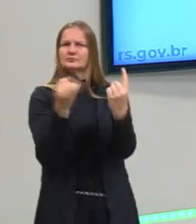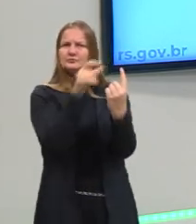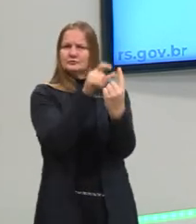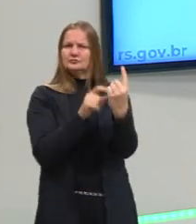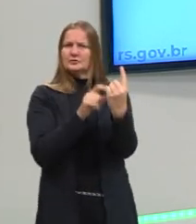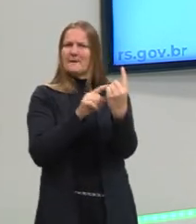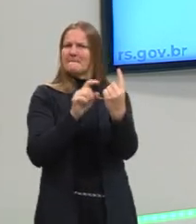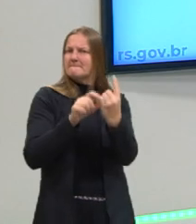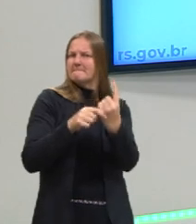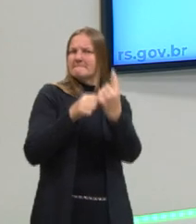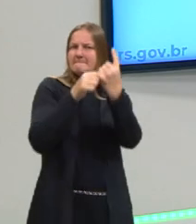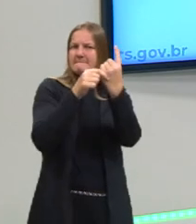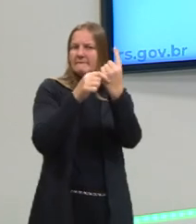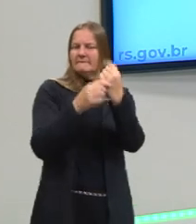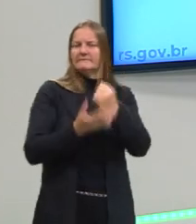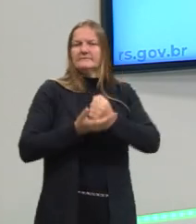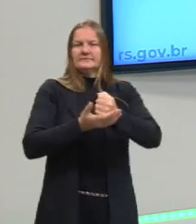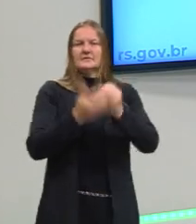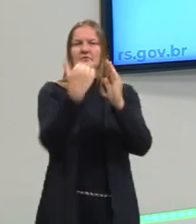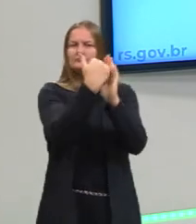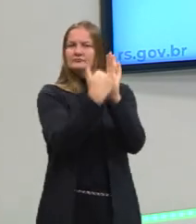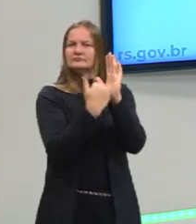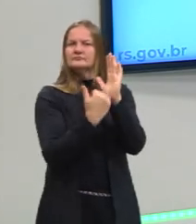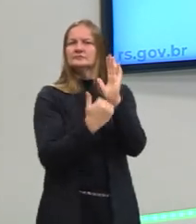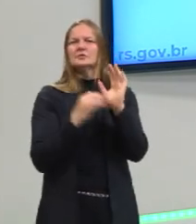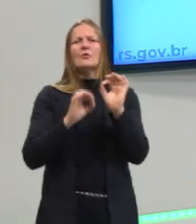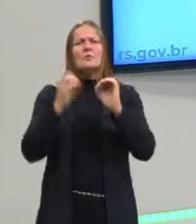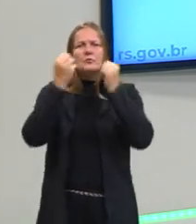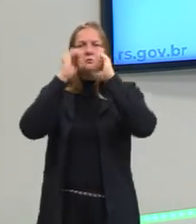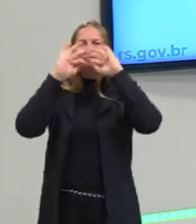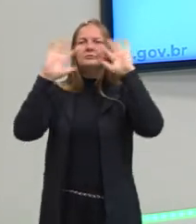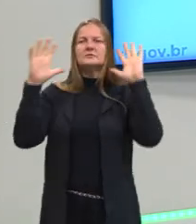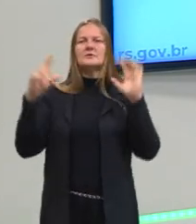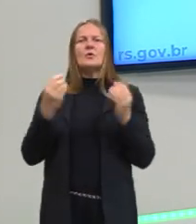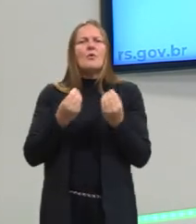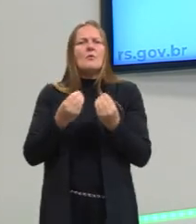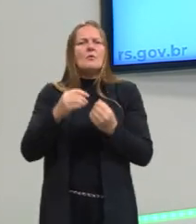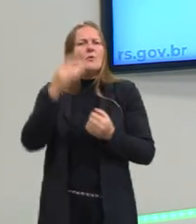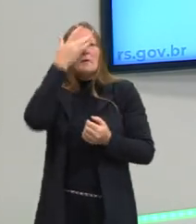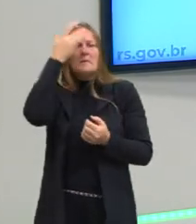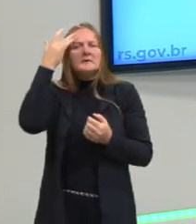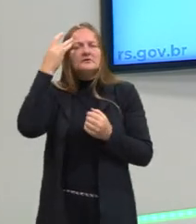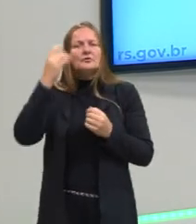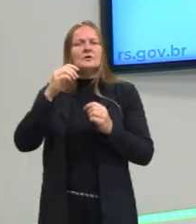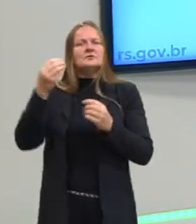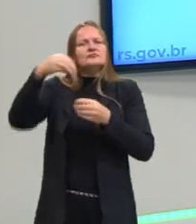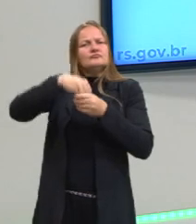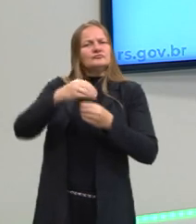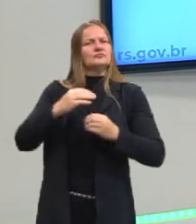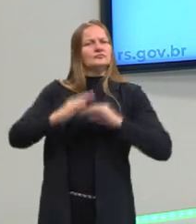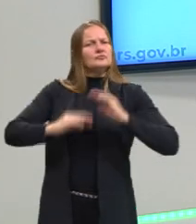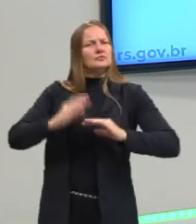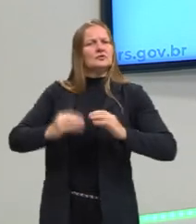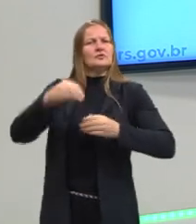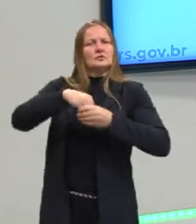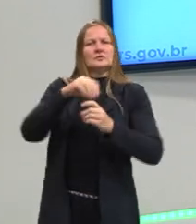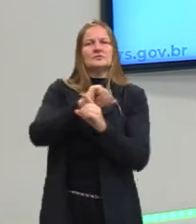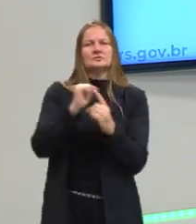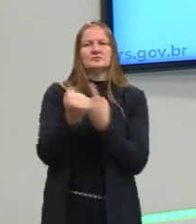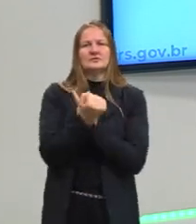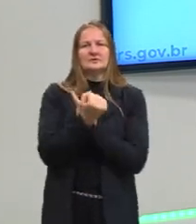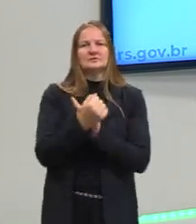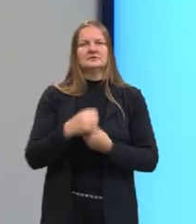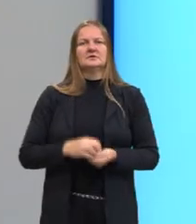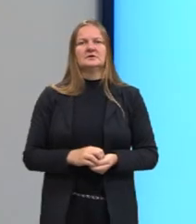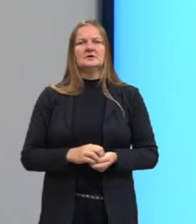põe esse algumas categorias que nós vamos ver para entender como as pessoas agem em sociedade mas que isso aqui é importante levar em